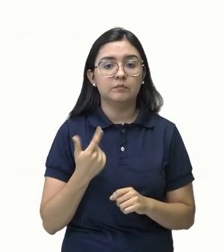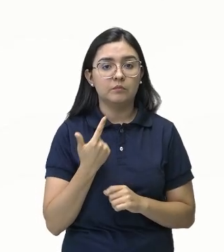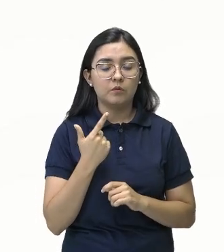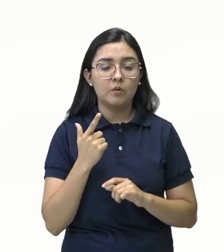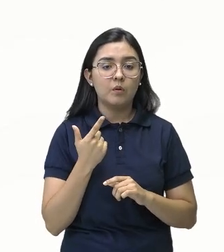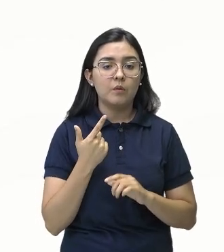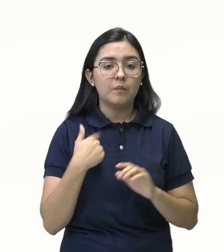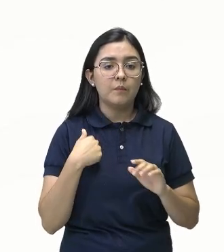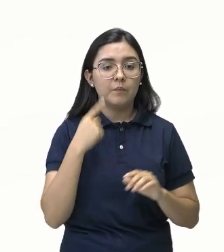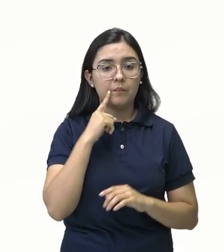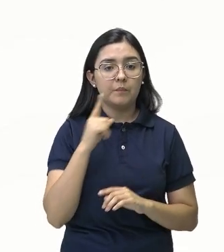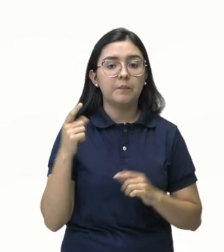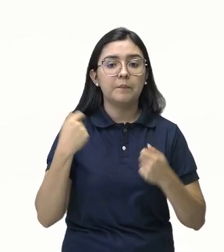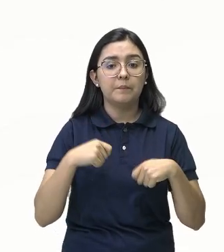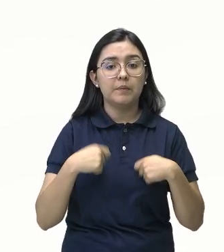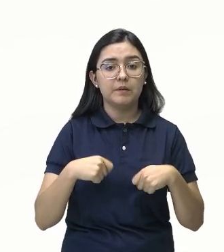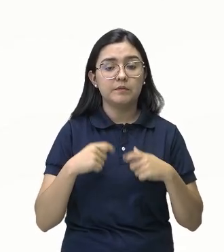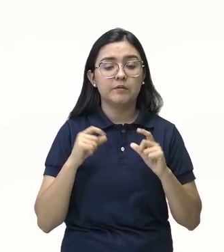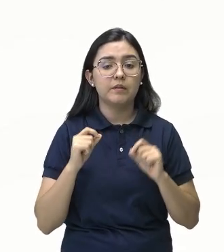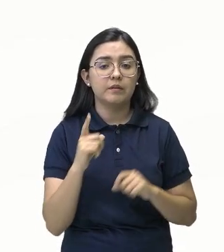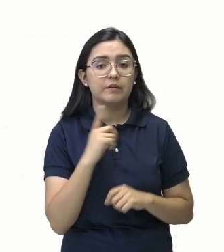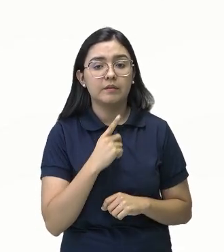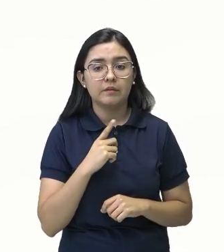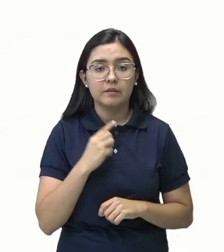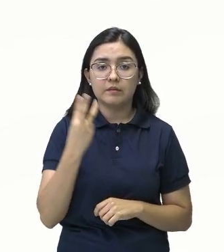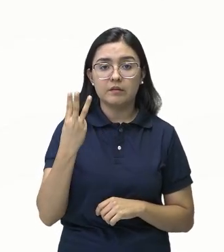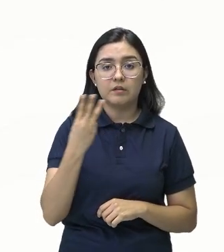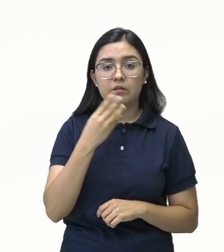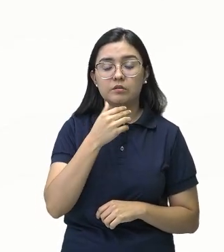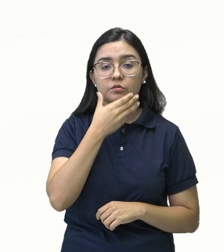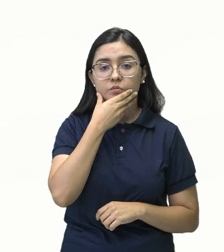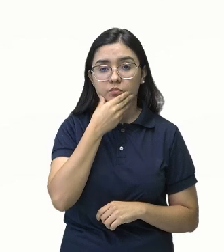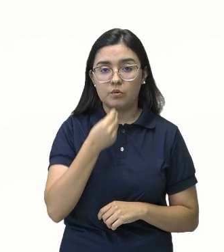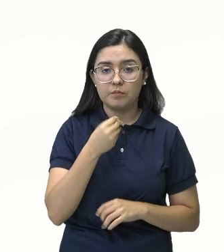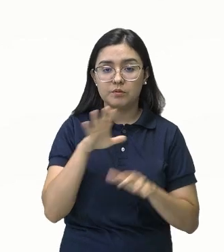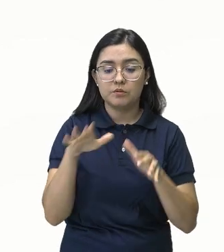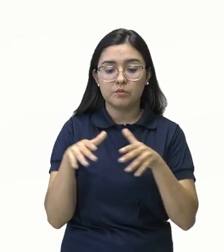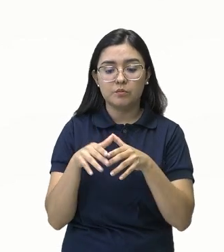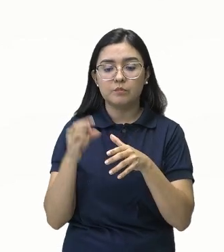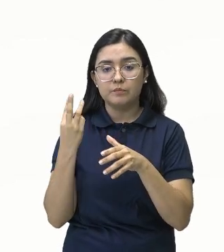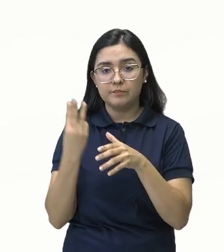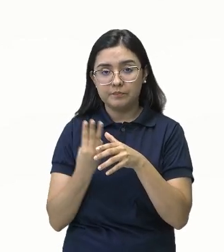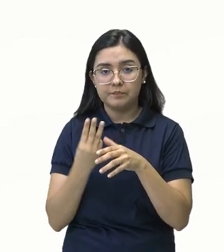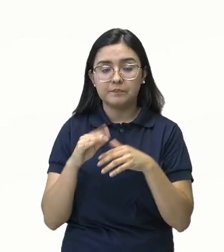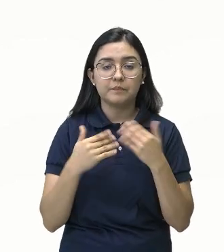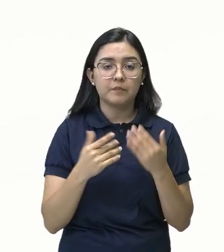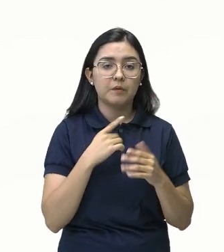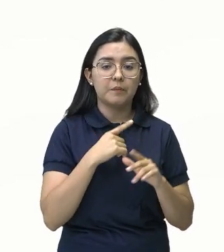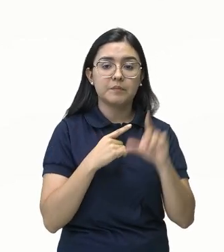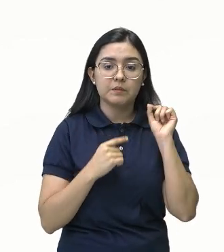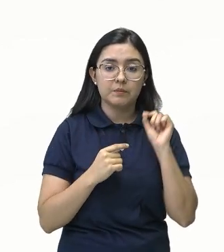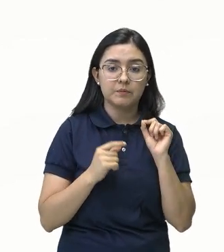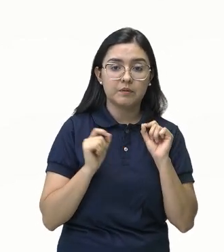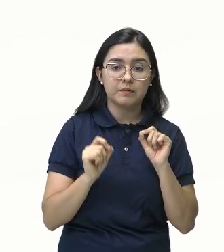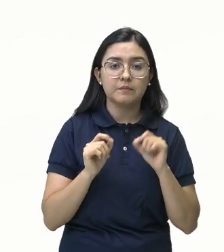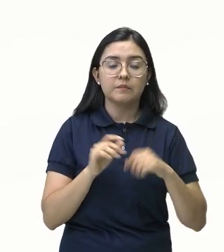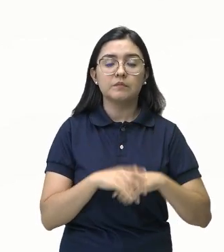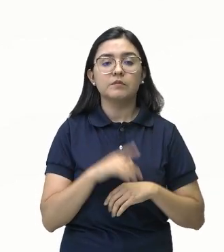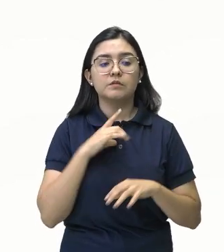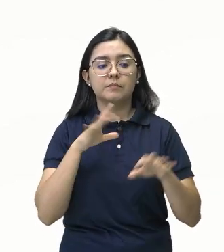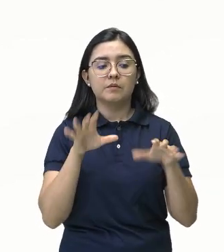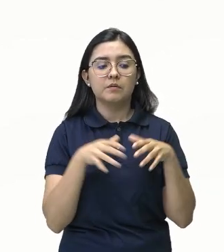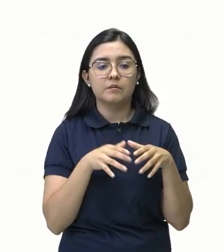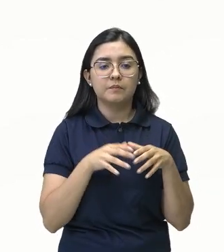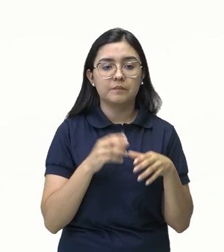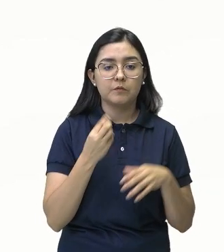restrição. Tem que ter pelo menos 3 homens. Tá? Então, aqui eu tenho a opção de ser uma comissão